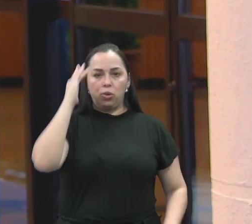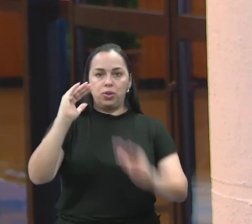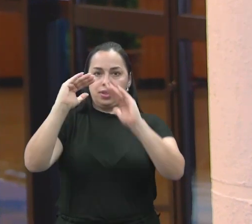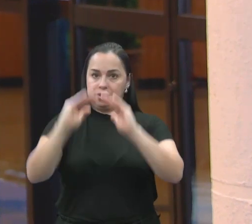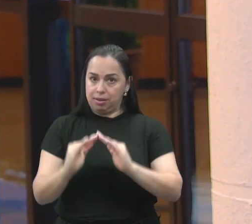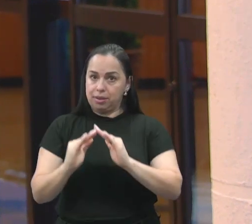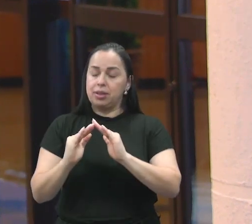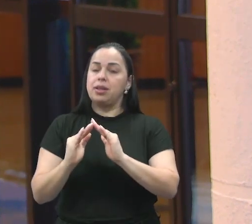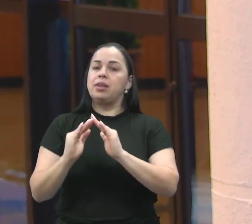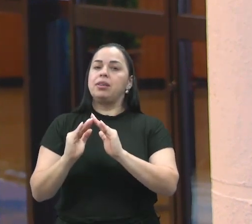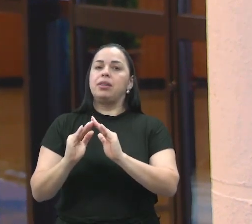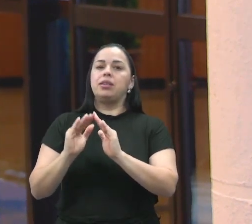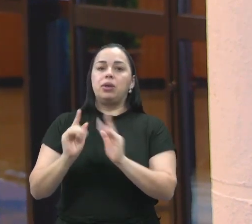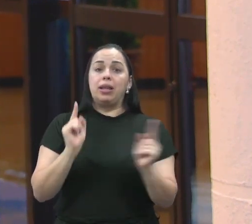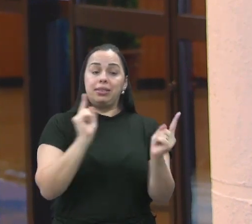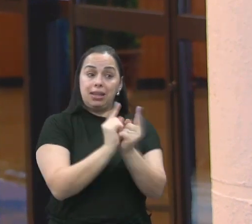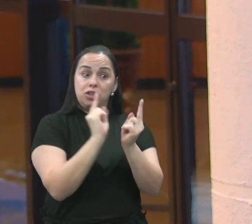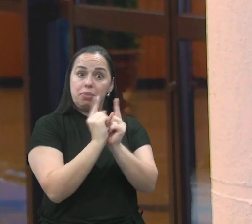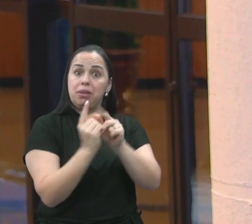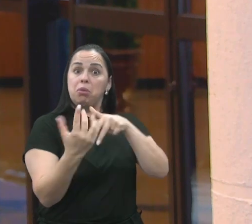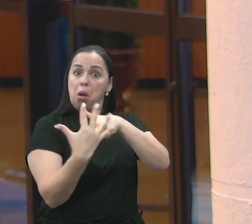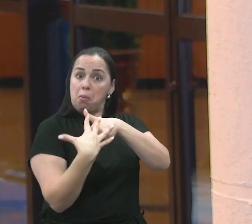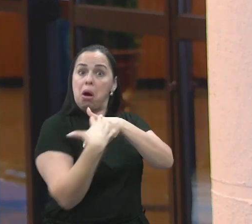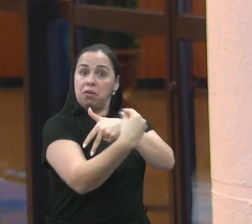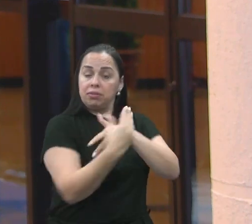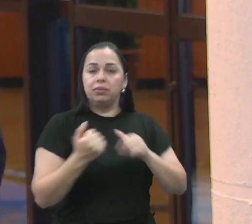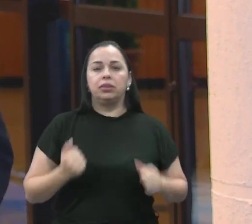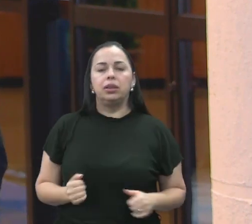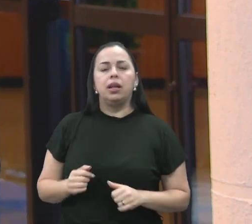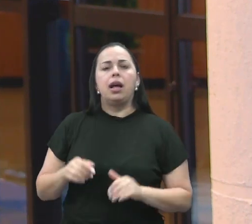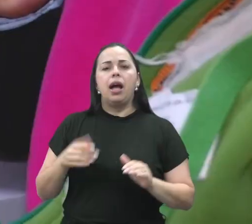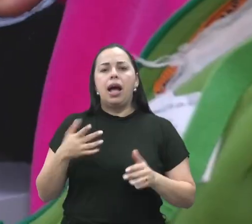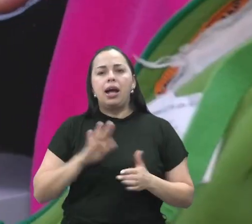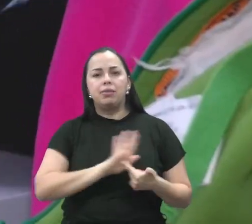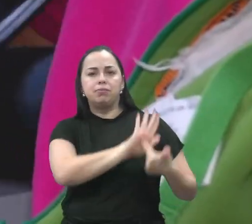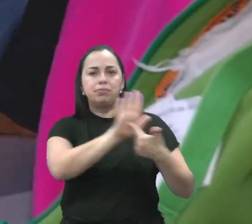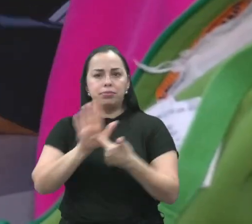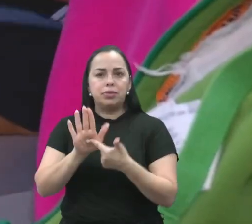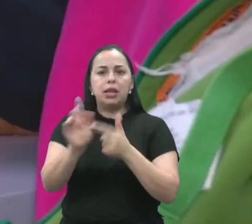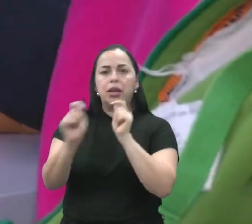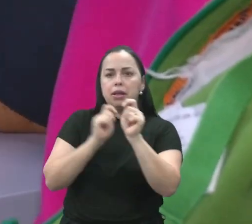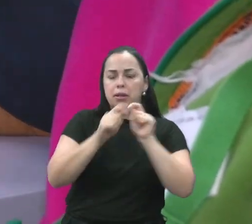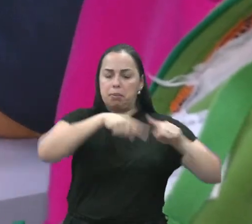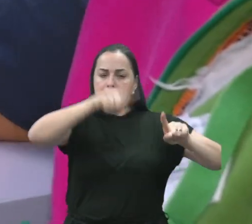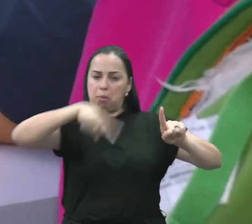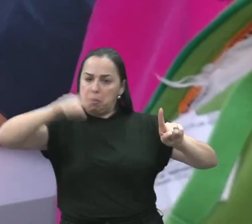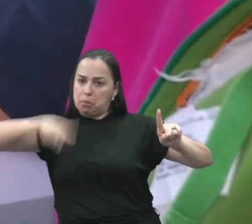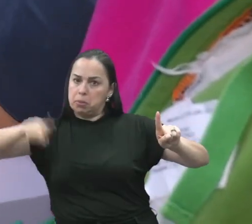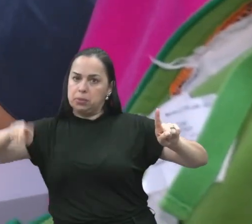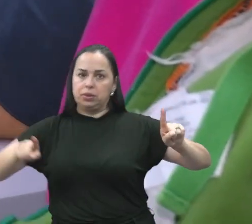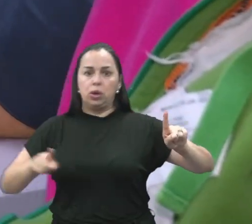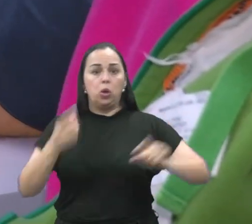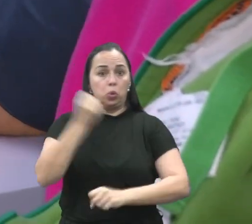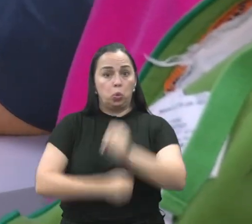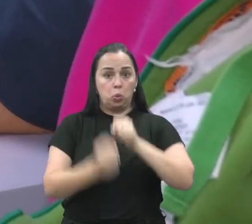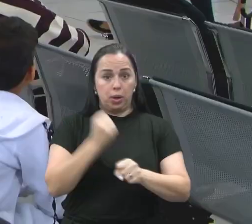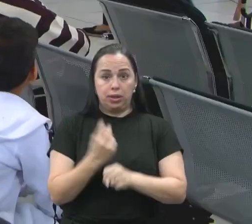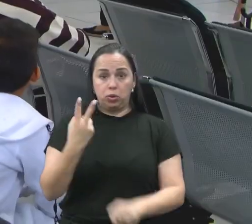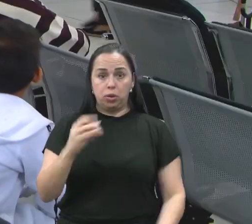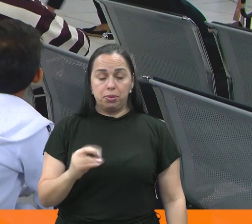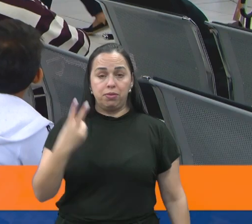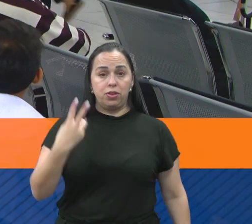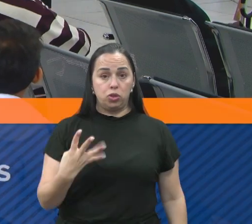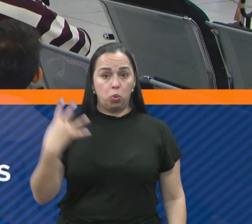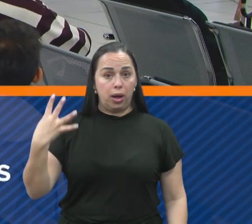mil habitantes e é referência em atendimento para as cidades vizinhas. Os números mostram a dimensão da saúde na cidade.